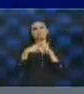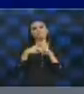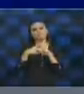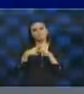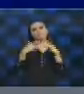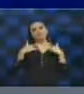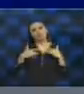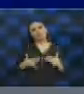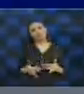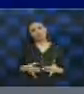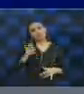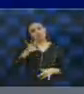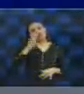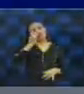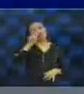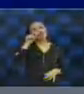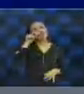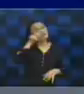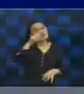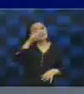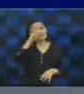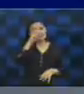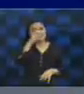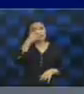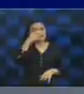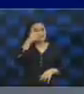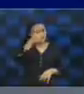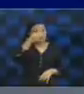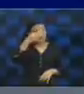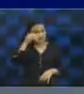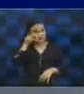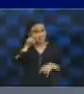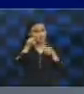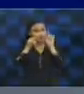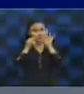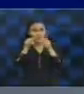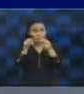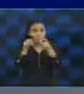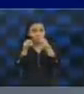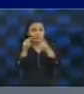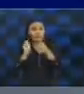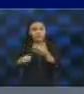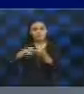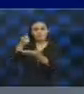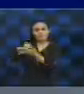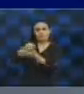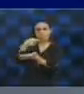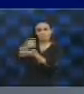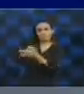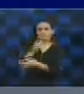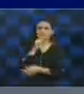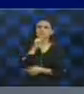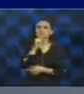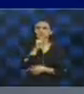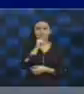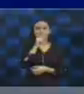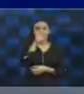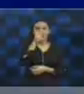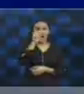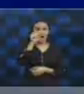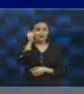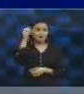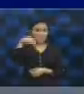só 2.500 desses 130 mil recebem, pagam tarifa social de água. A Arsan